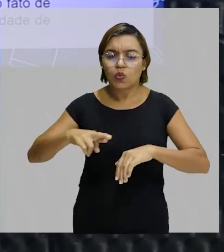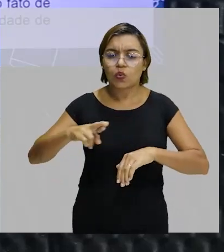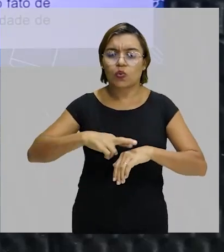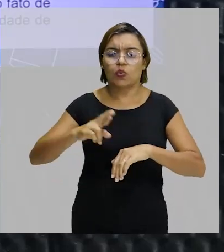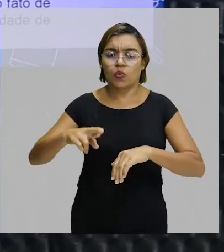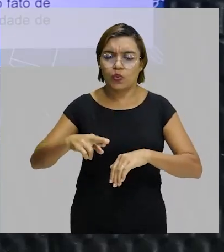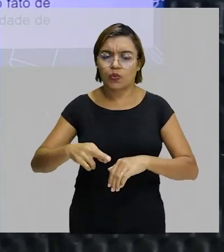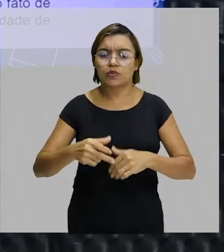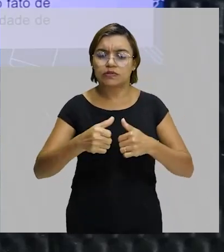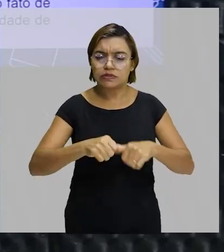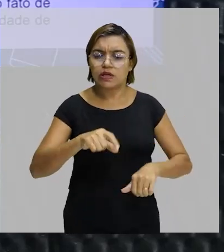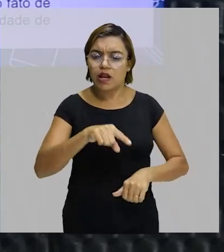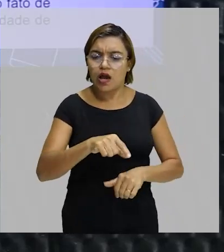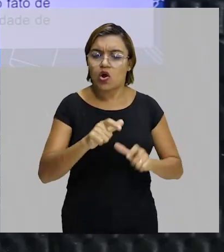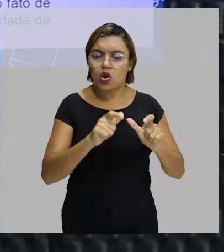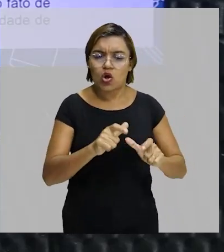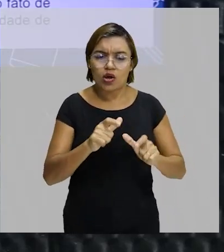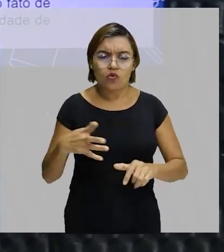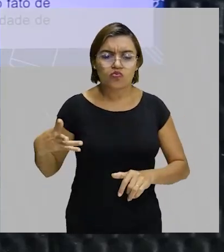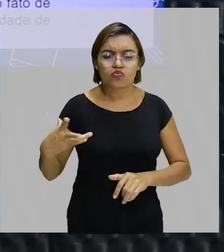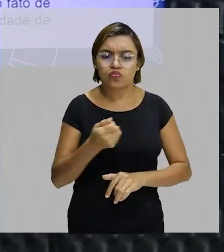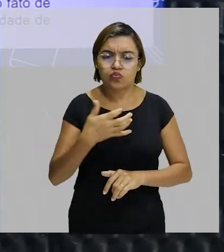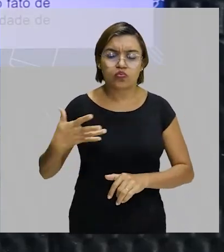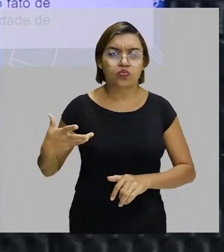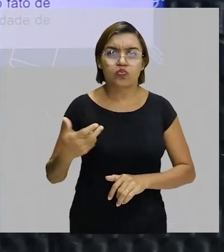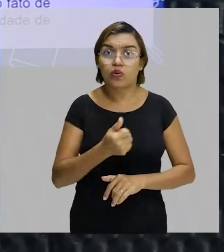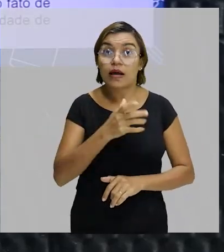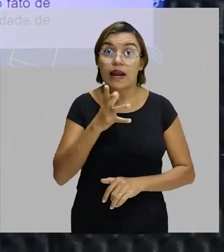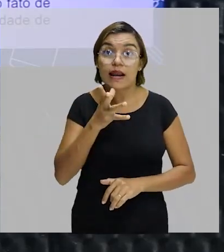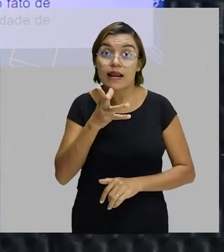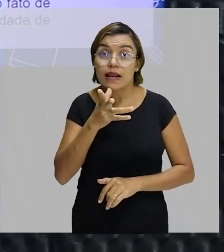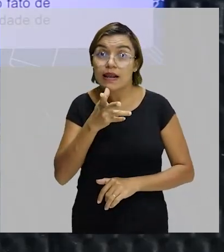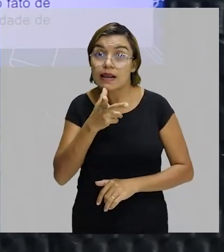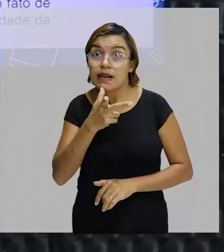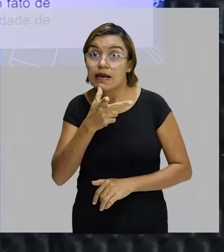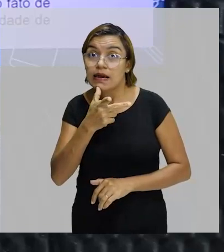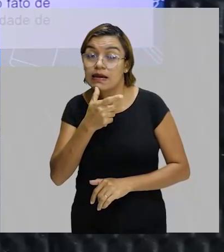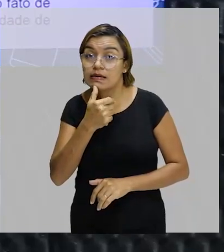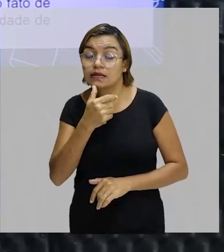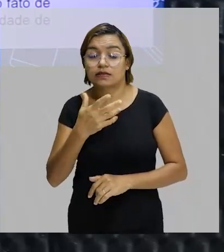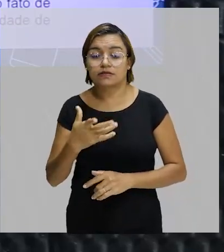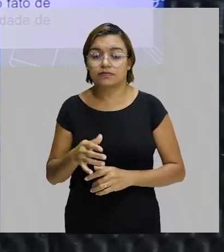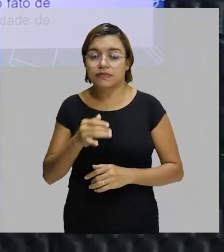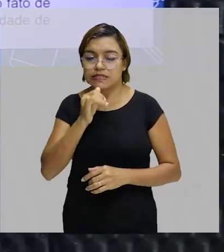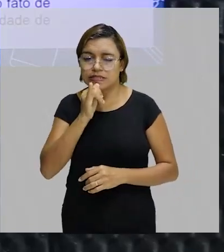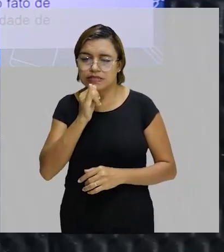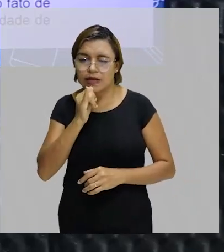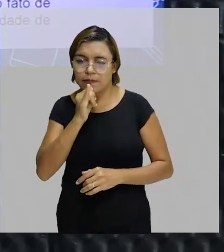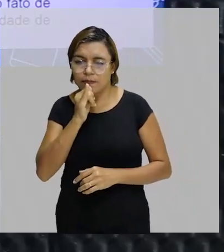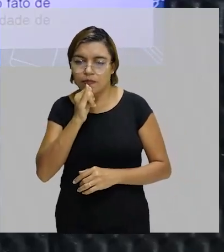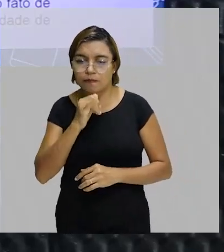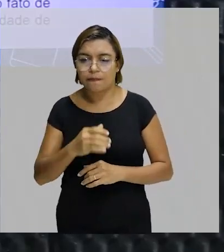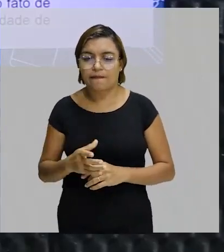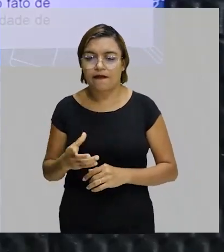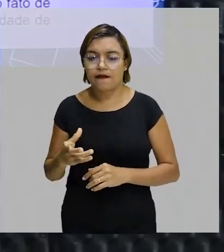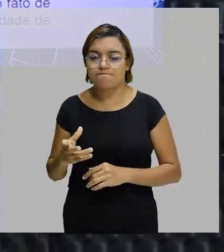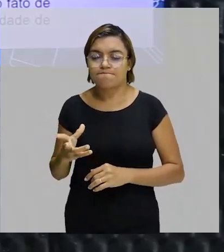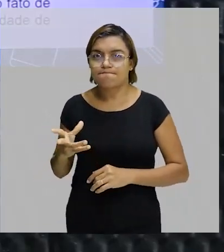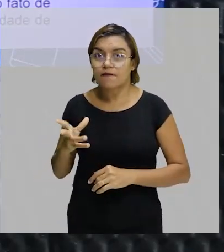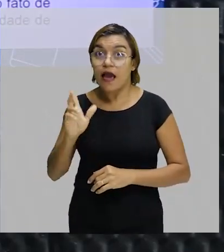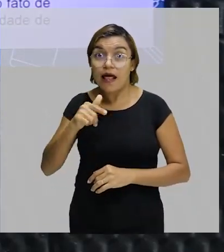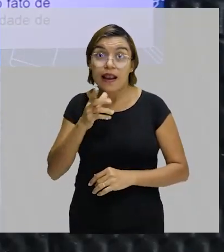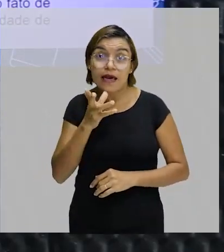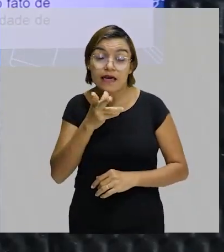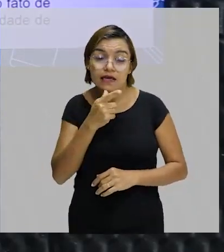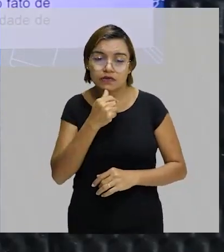local, ter uma velocidade de desintegração muito lenta. Então, elementos radioativos,